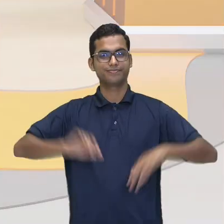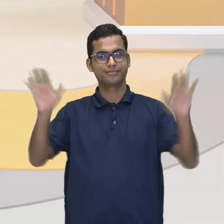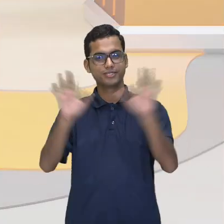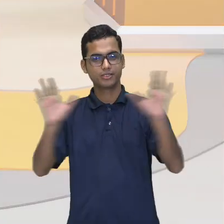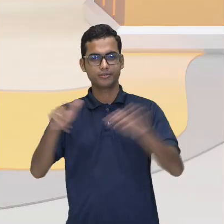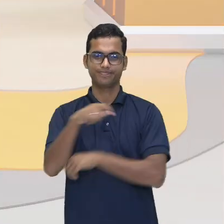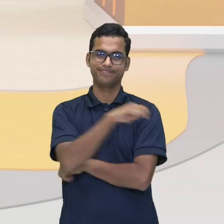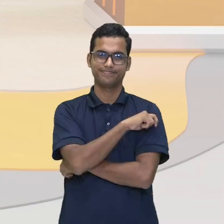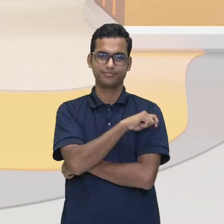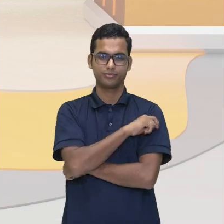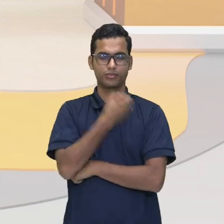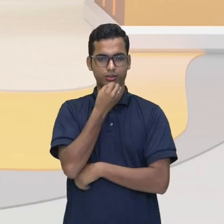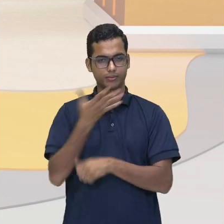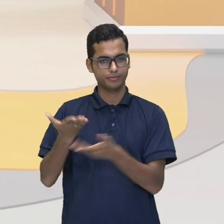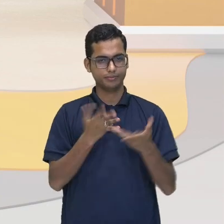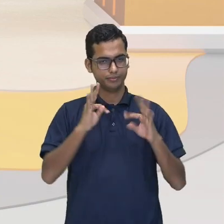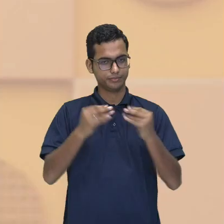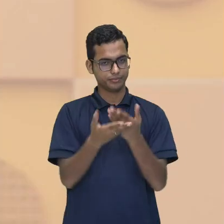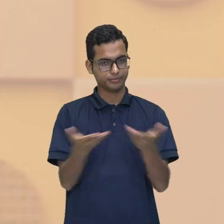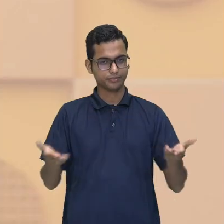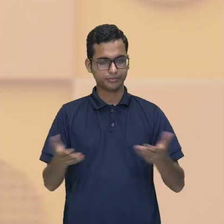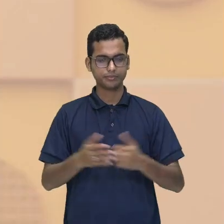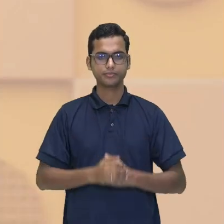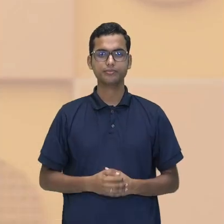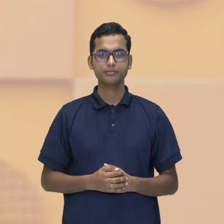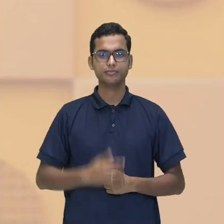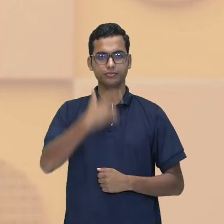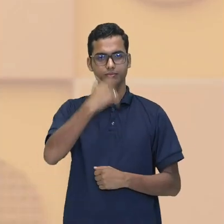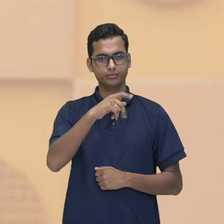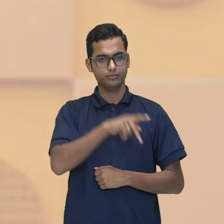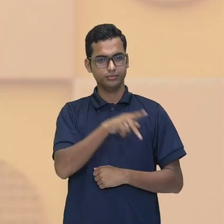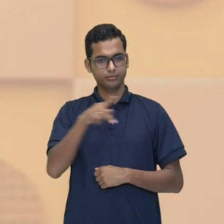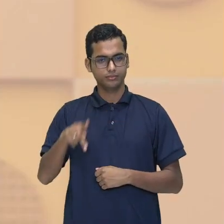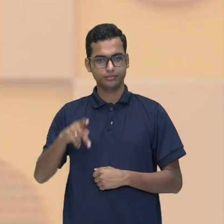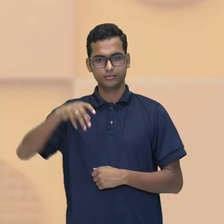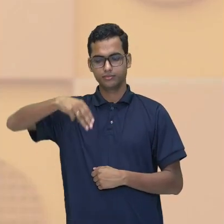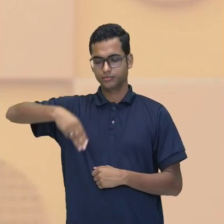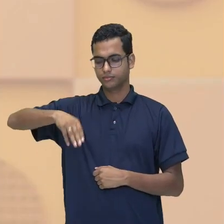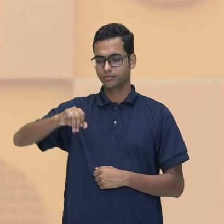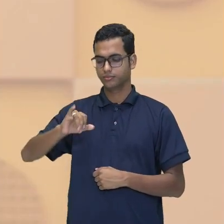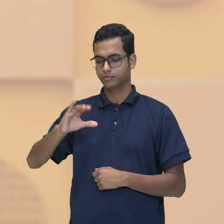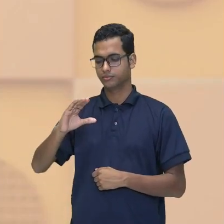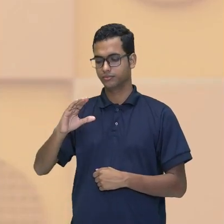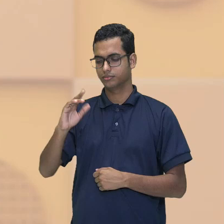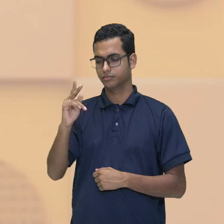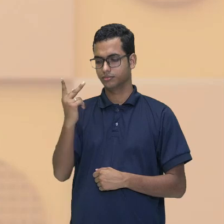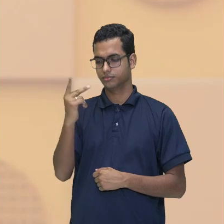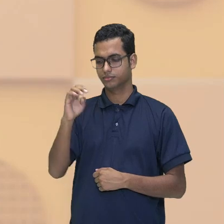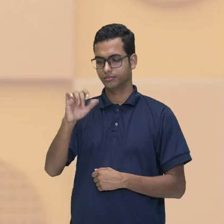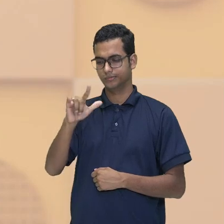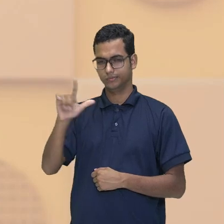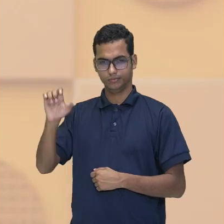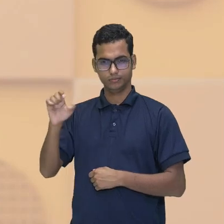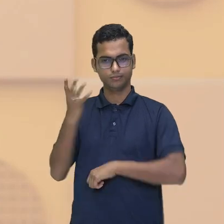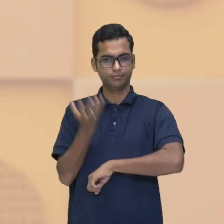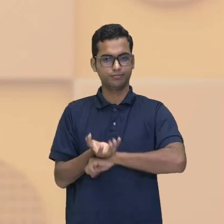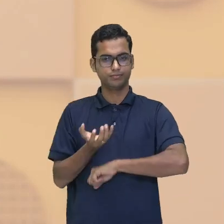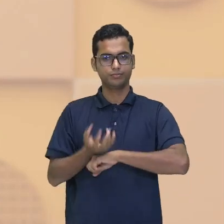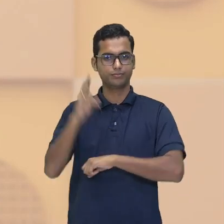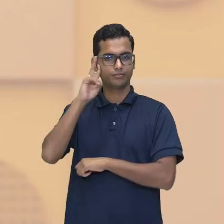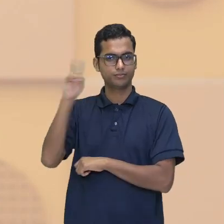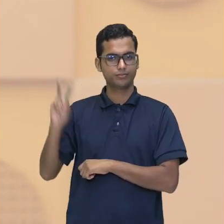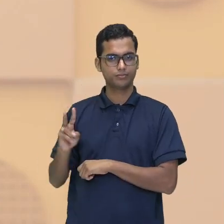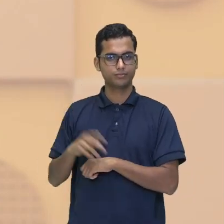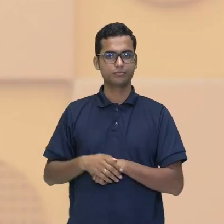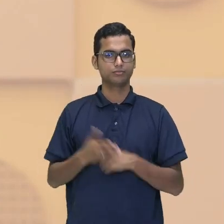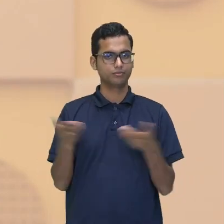queridos alunos! Sejam todos bem-vindos! Eu sou a professora Michele Santos, do componente curricular de História, e